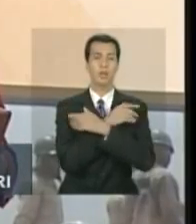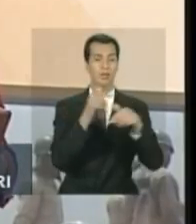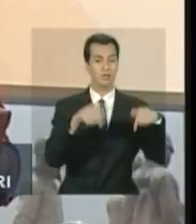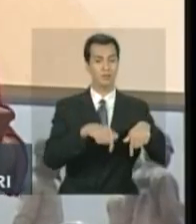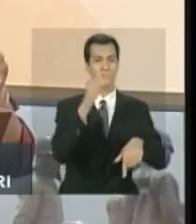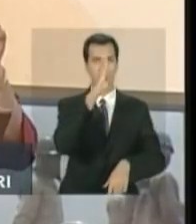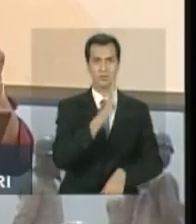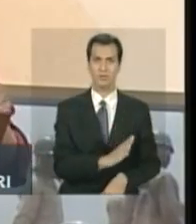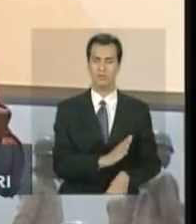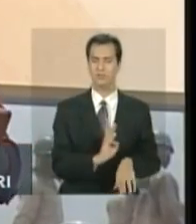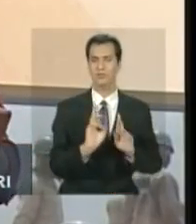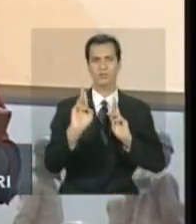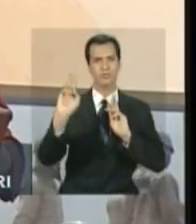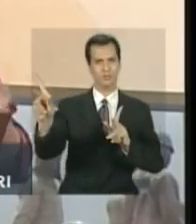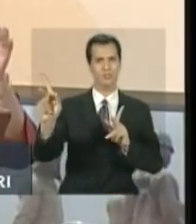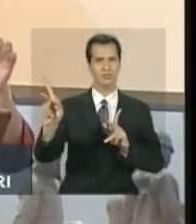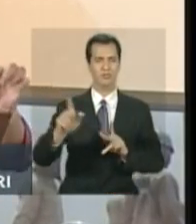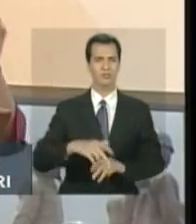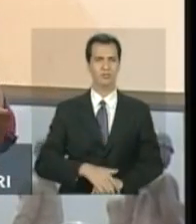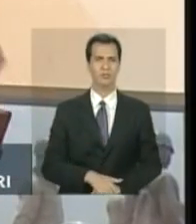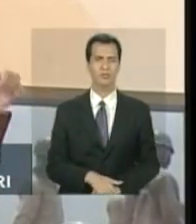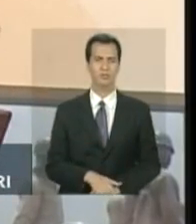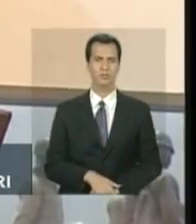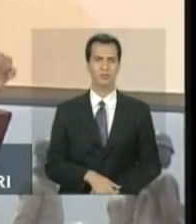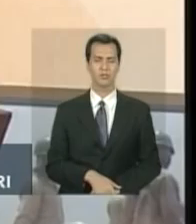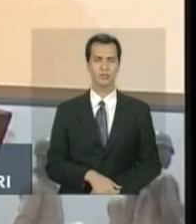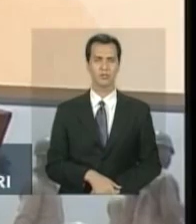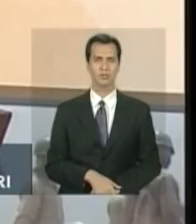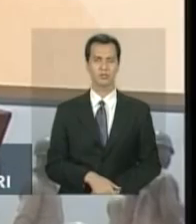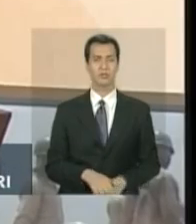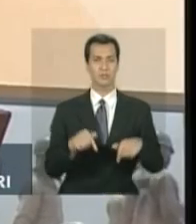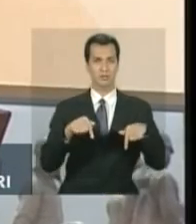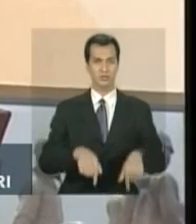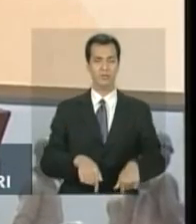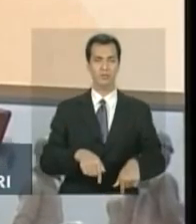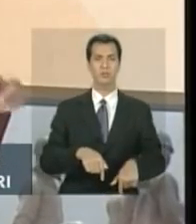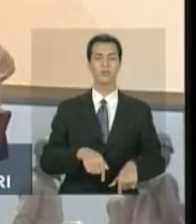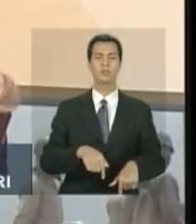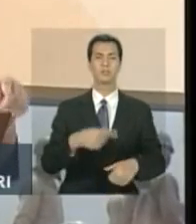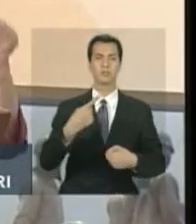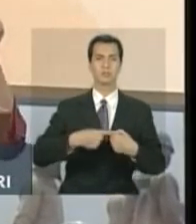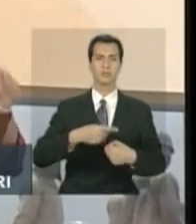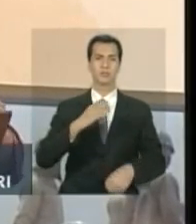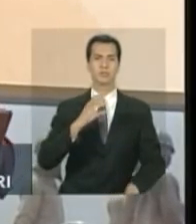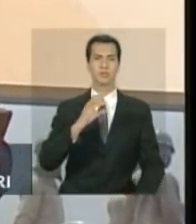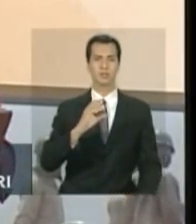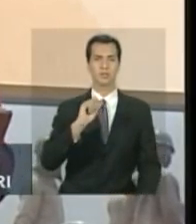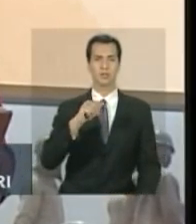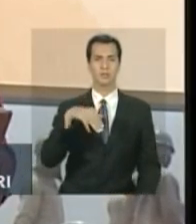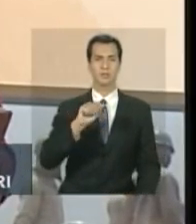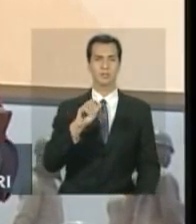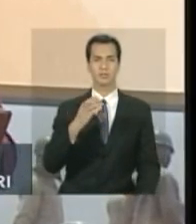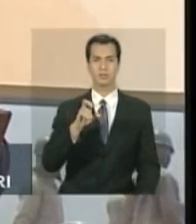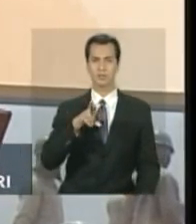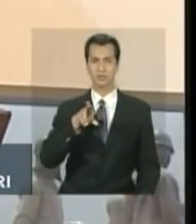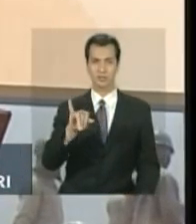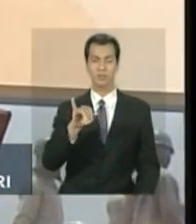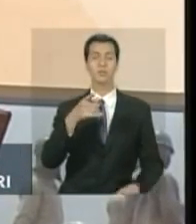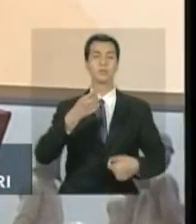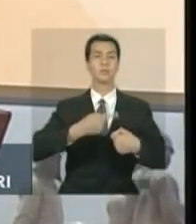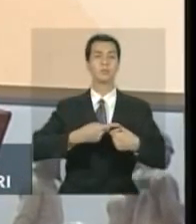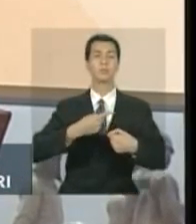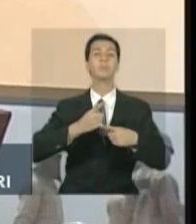diferente. Nós estamos também aqui em Camaçari, porque aqui é um lugar